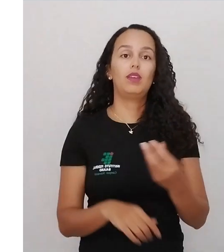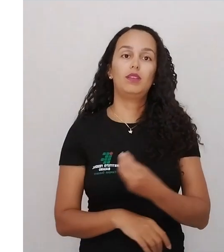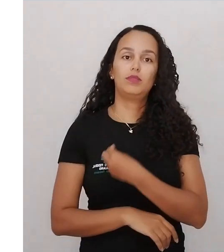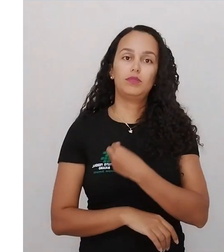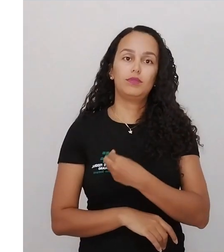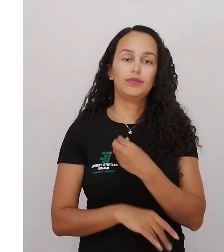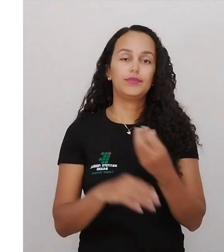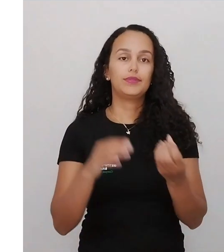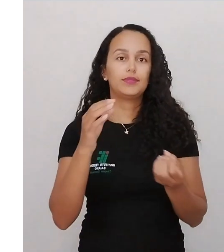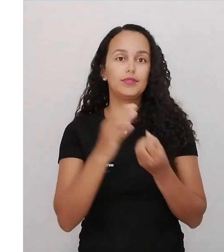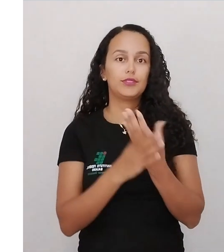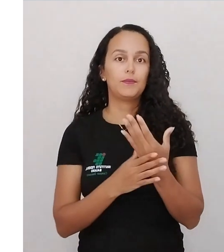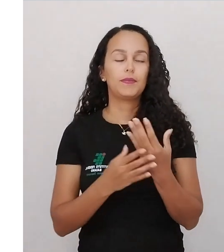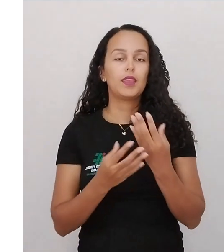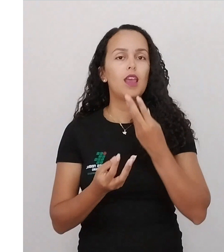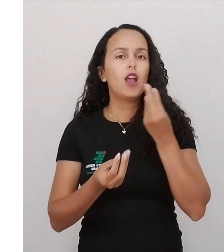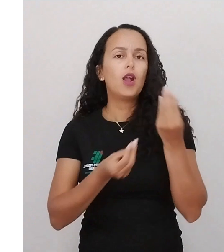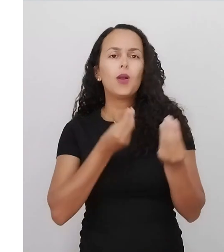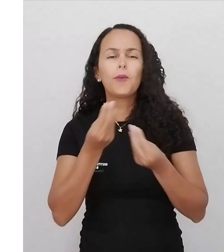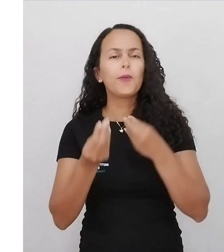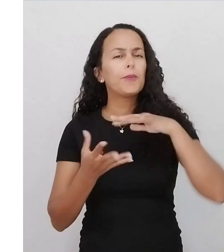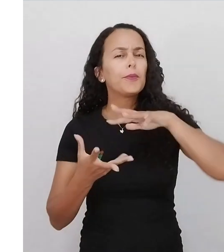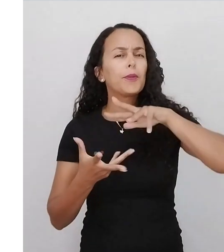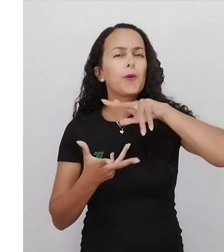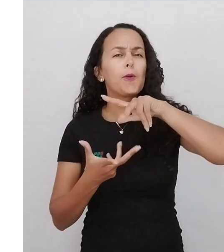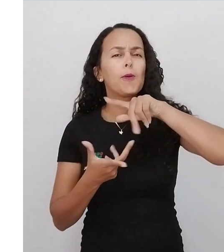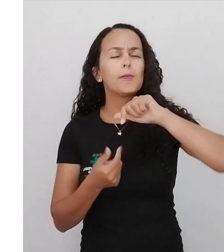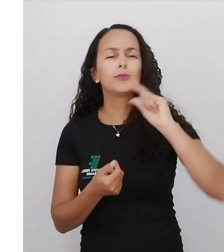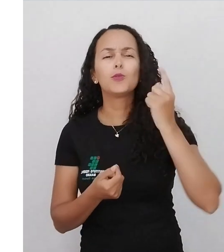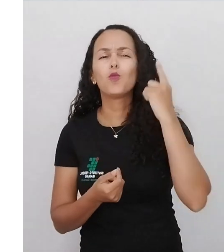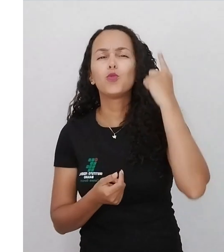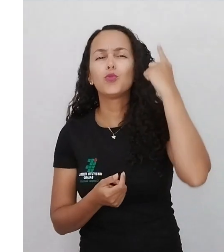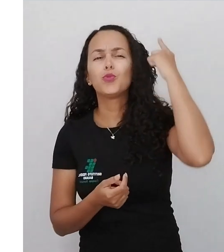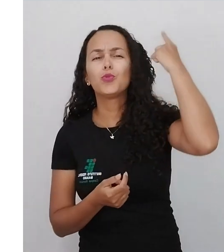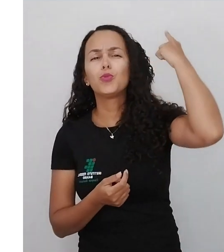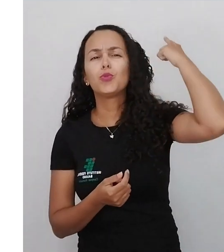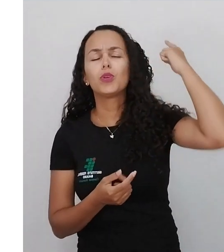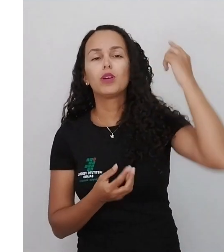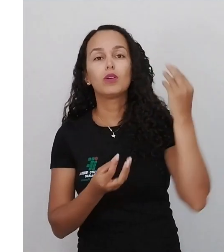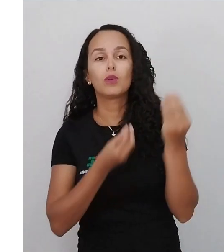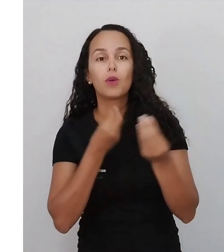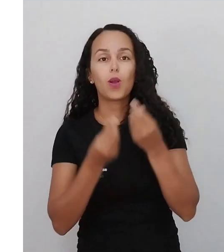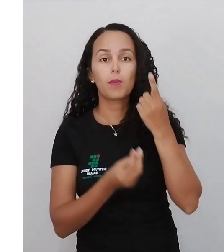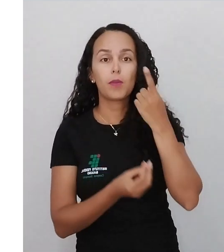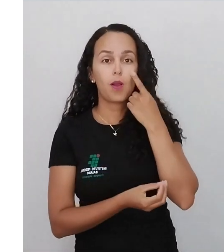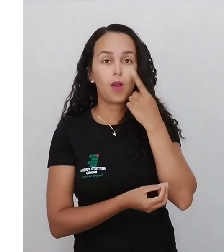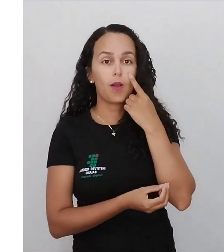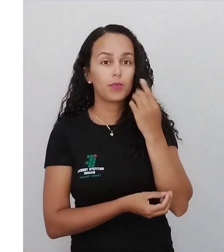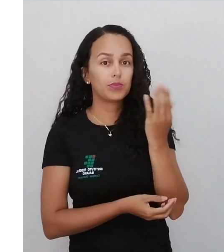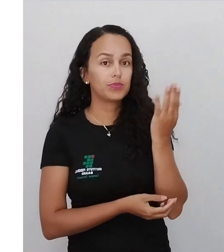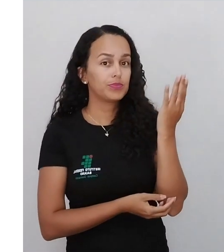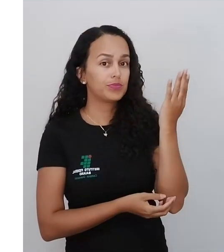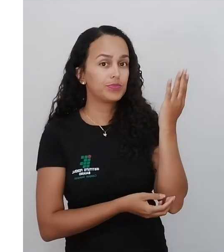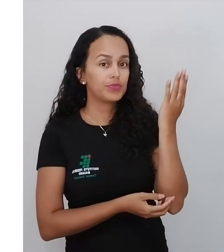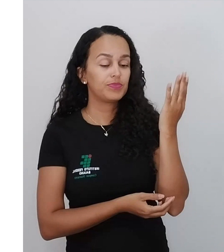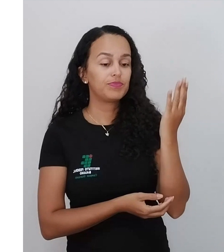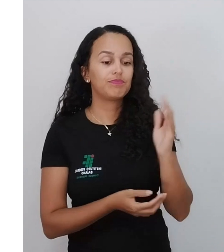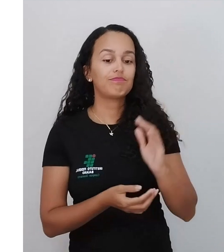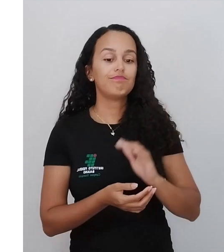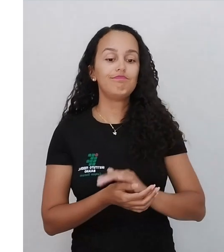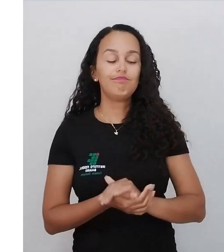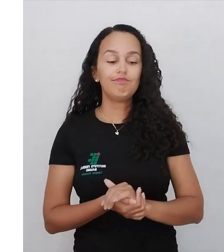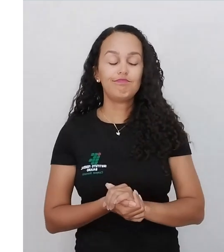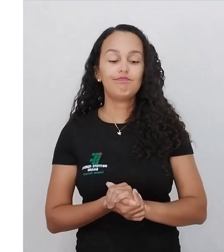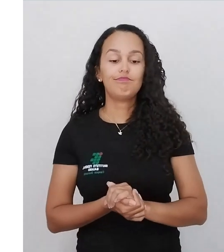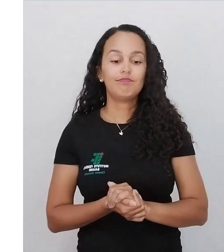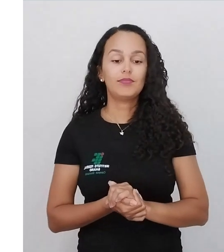transformação. Tá? Como que era essa Terra primitiva? Então, nós temos o que a gente chama de atmosfera pré-biótica, a